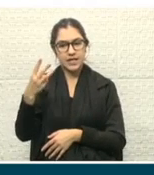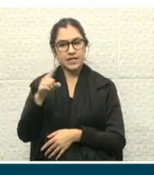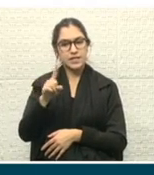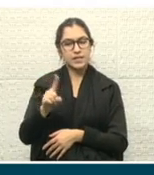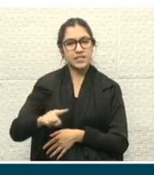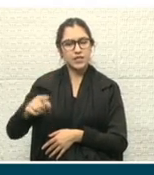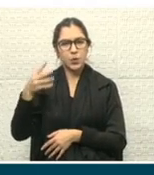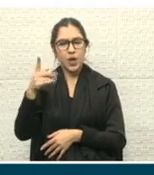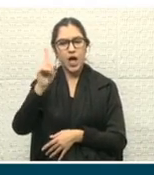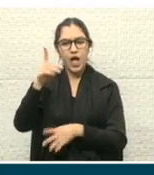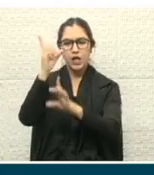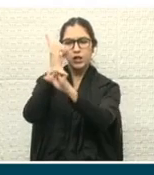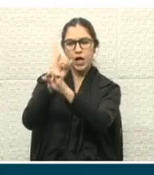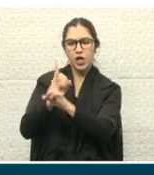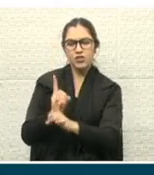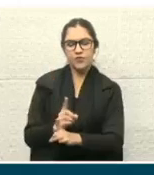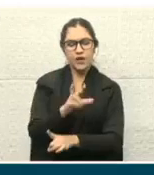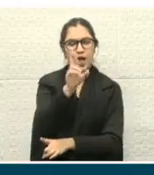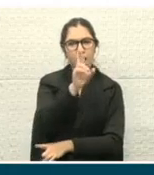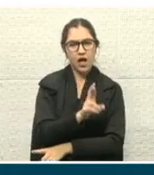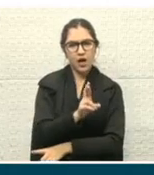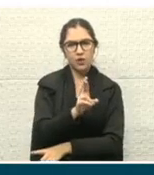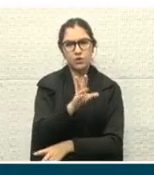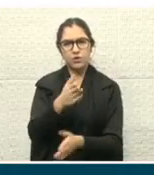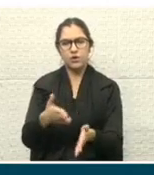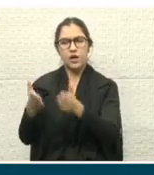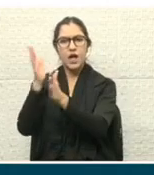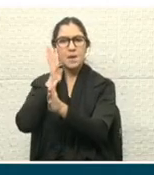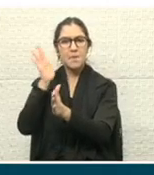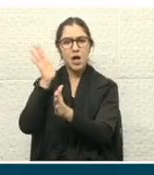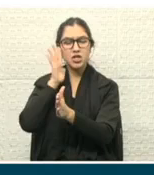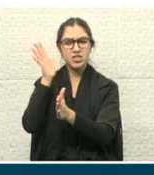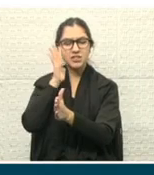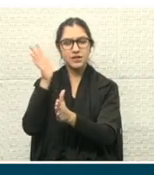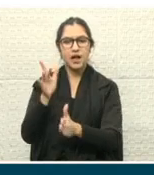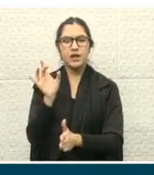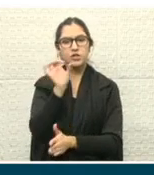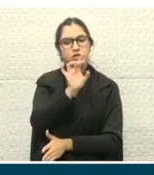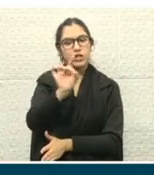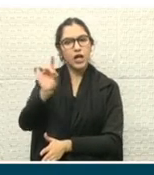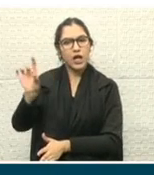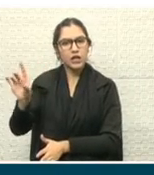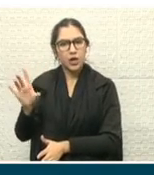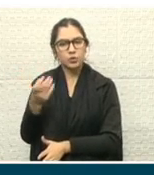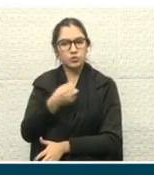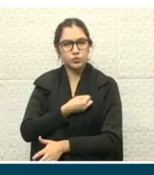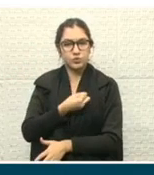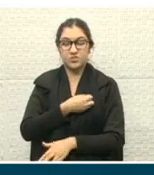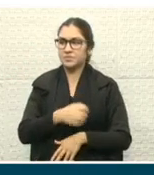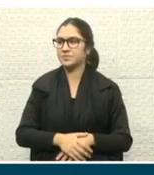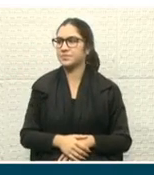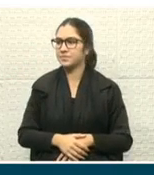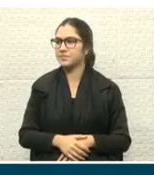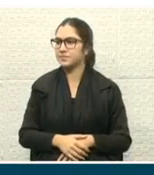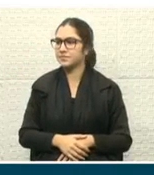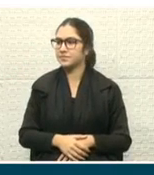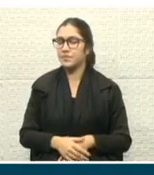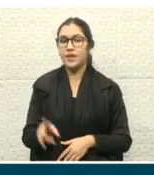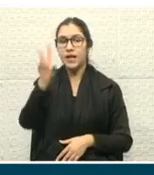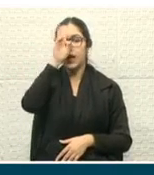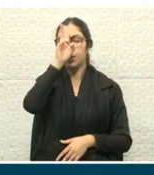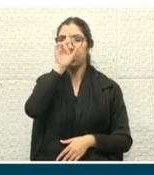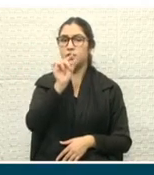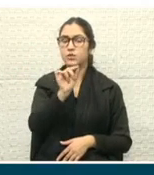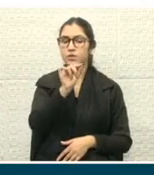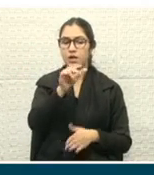objetivo é identificar as partes real e imaginária de cada um desses números complexos. Lembrando